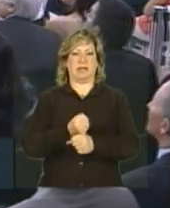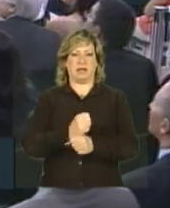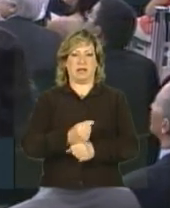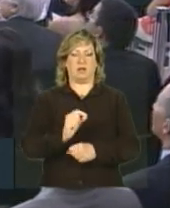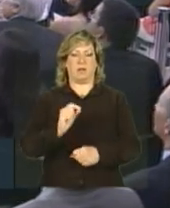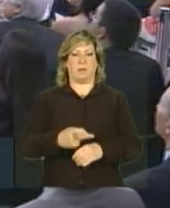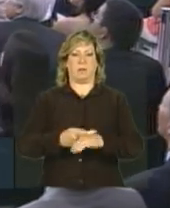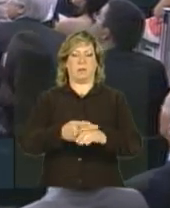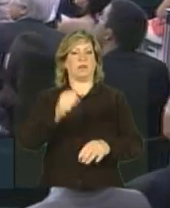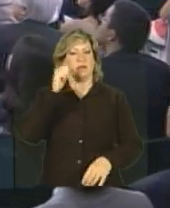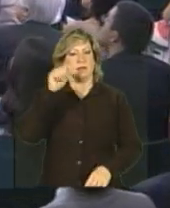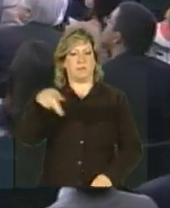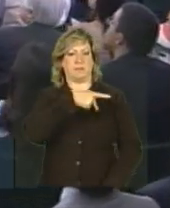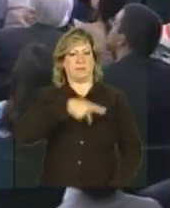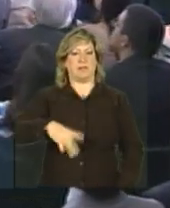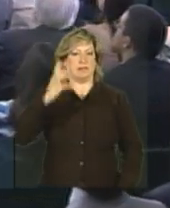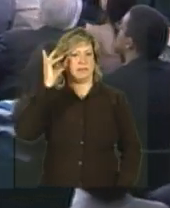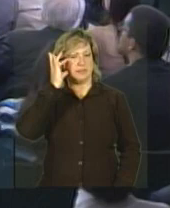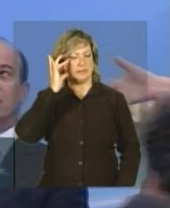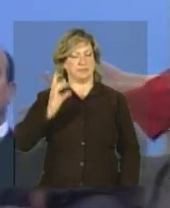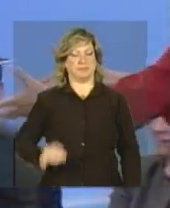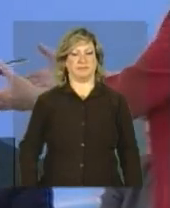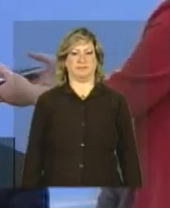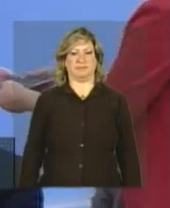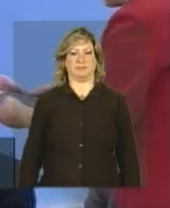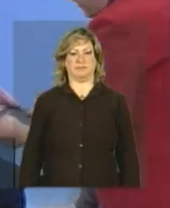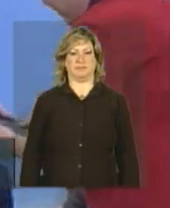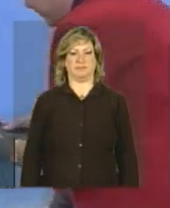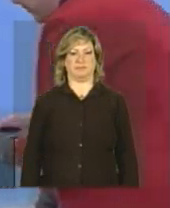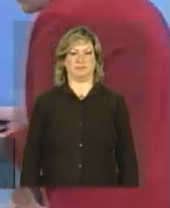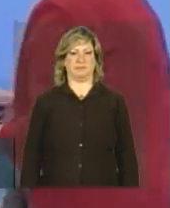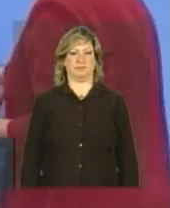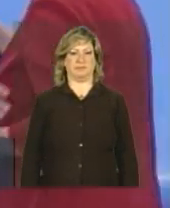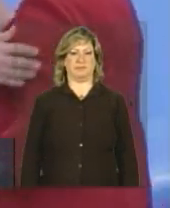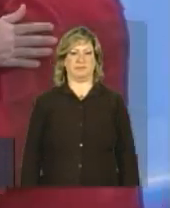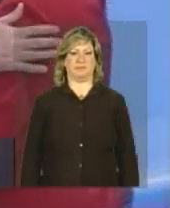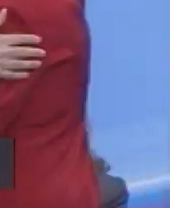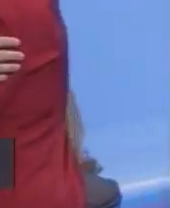Cientista à presidenta da República, Dilma Rousseff.